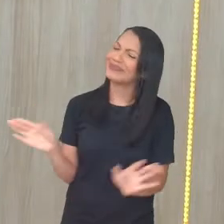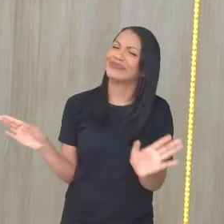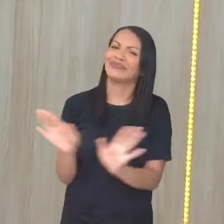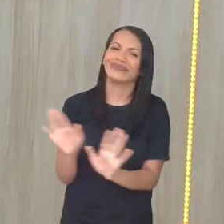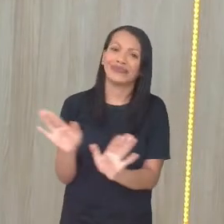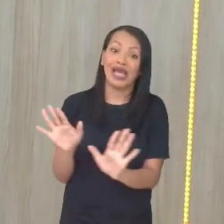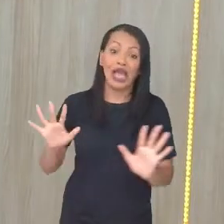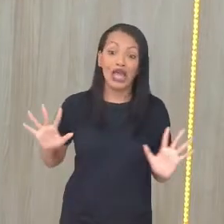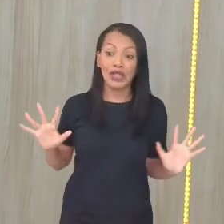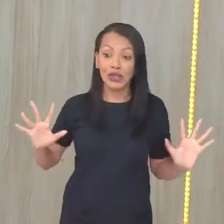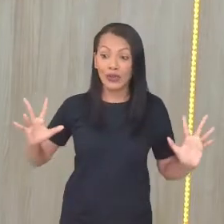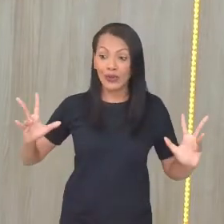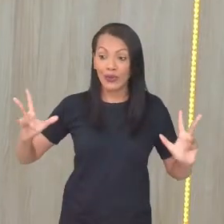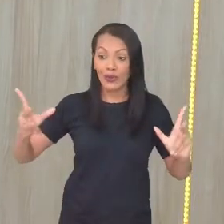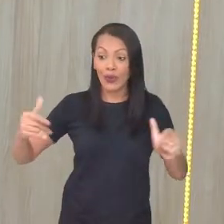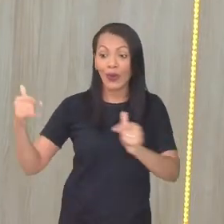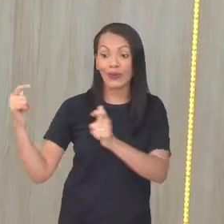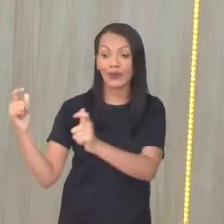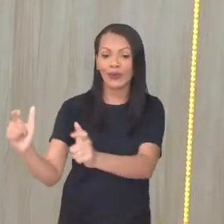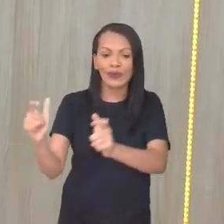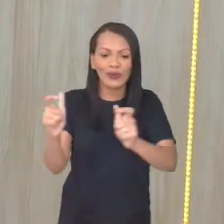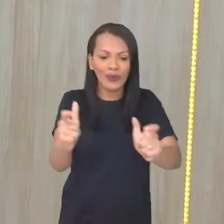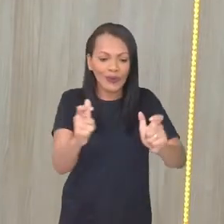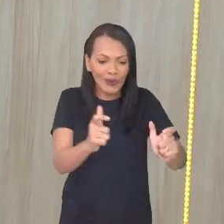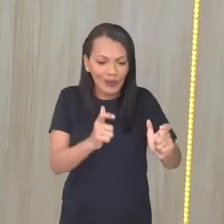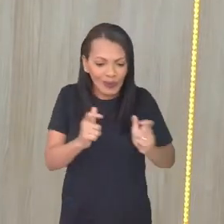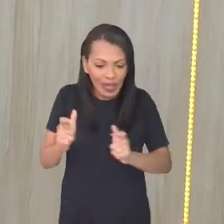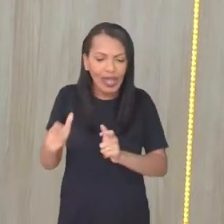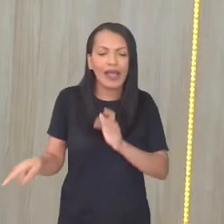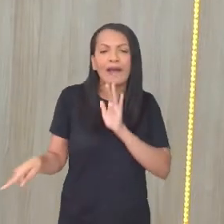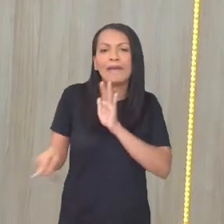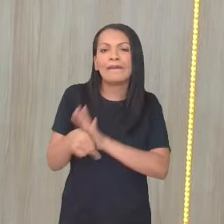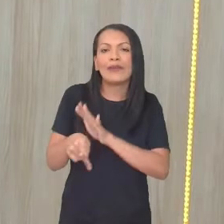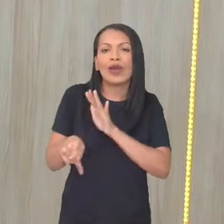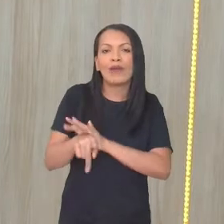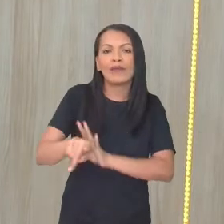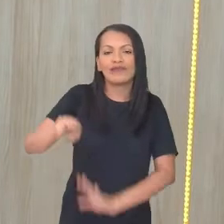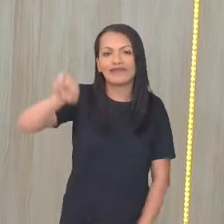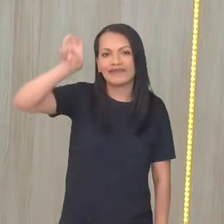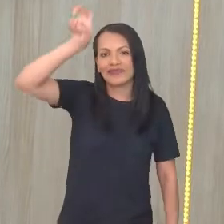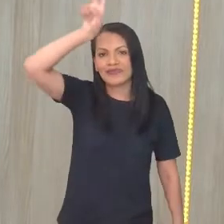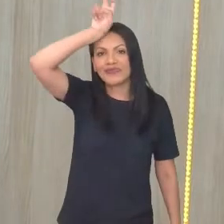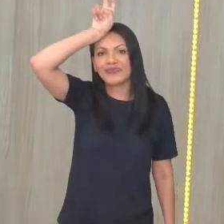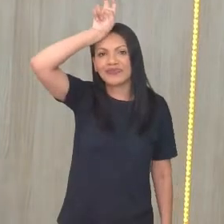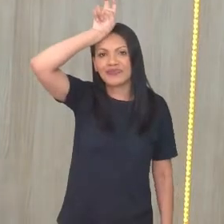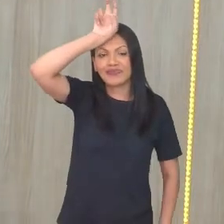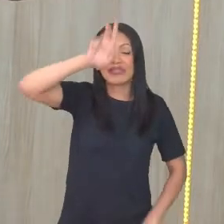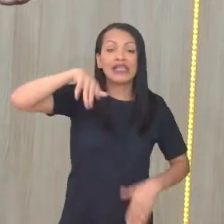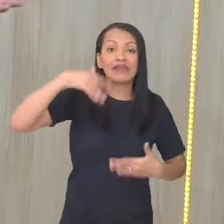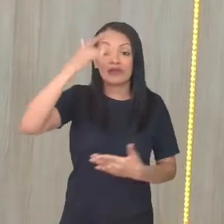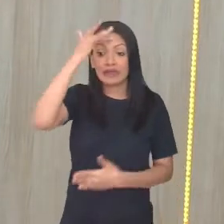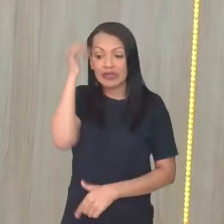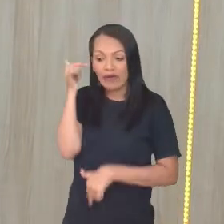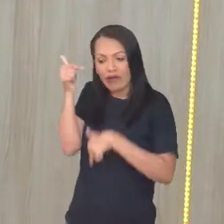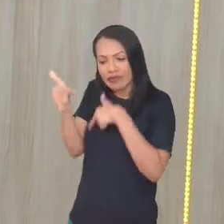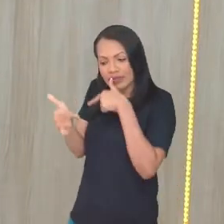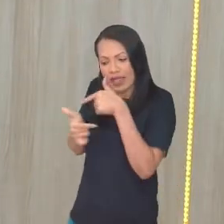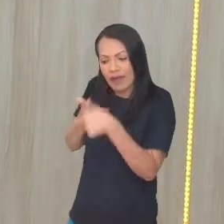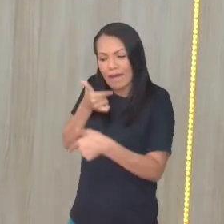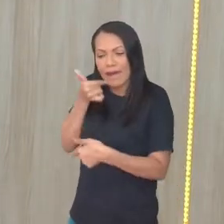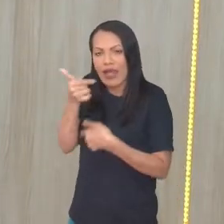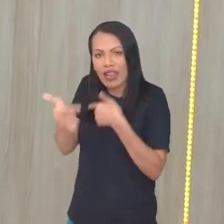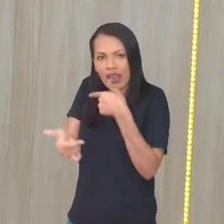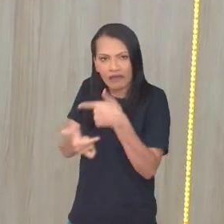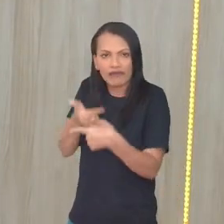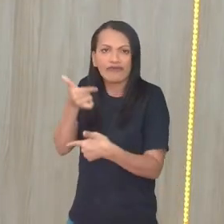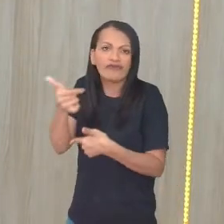do faraó, né, que era a representação ali do Estado egípcio. E o povo trabalhava na terra, mas num sistema